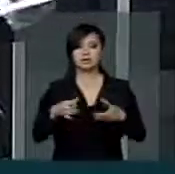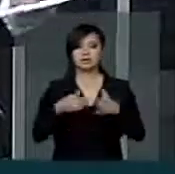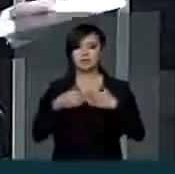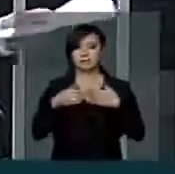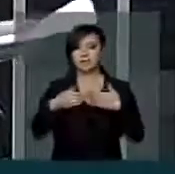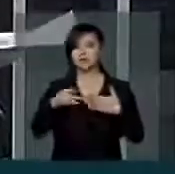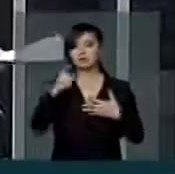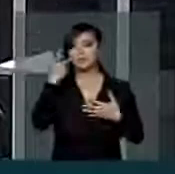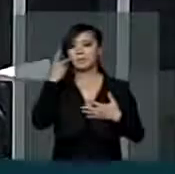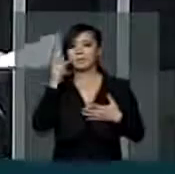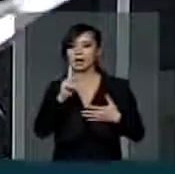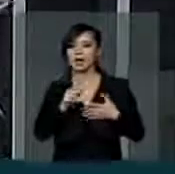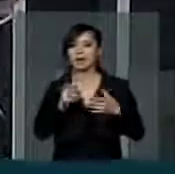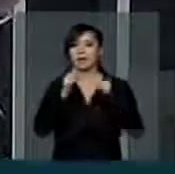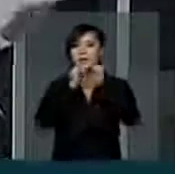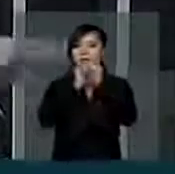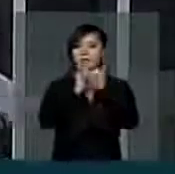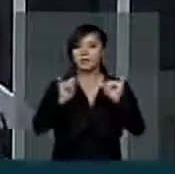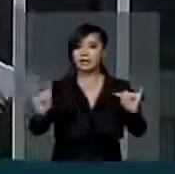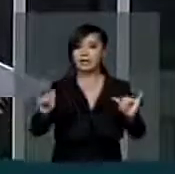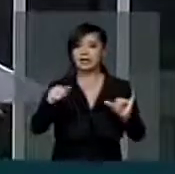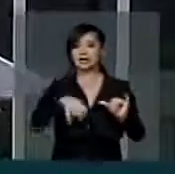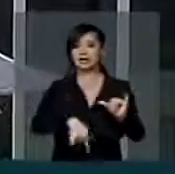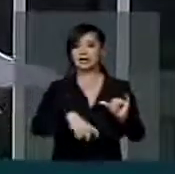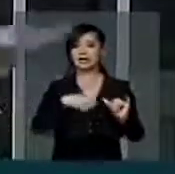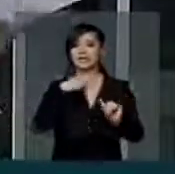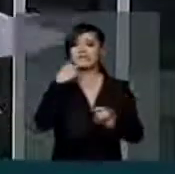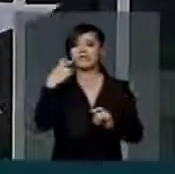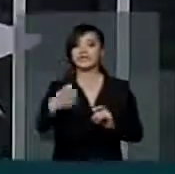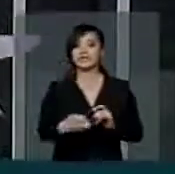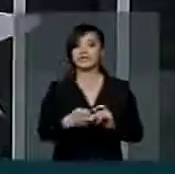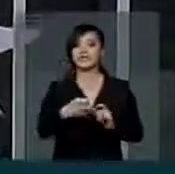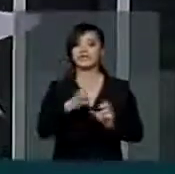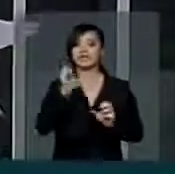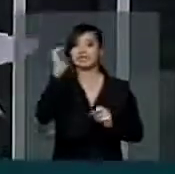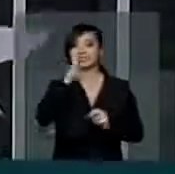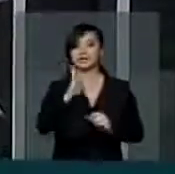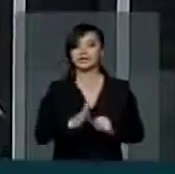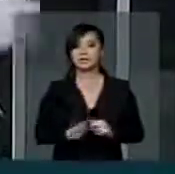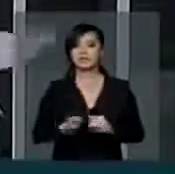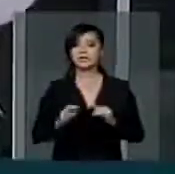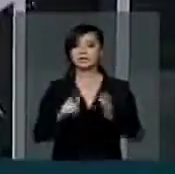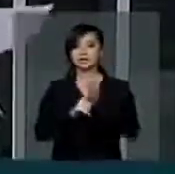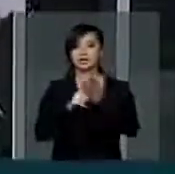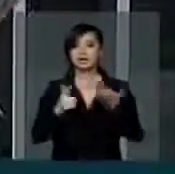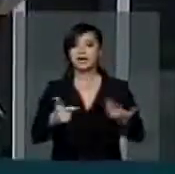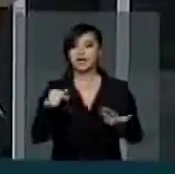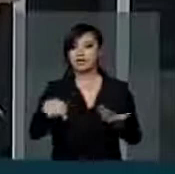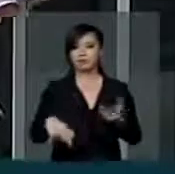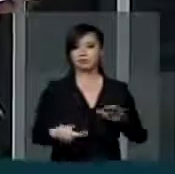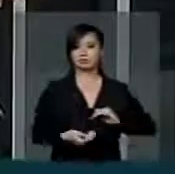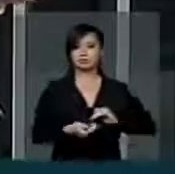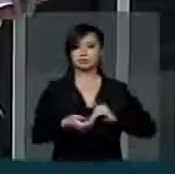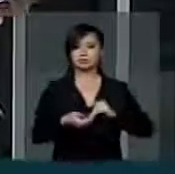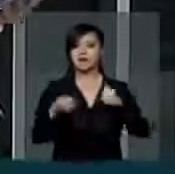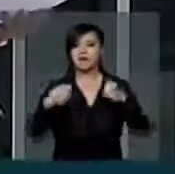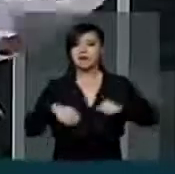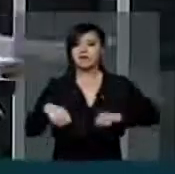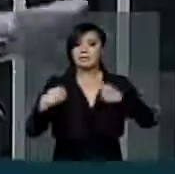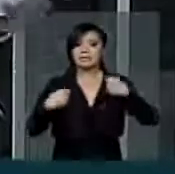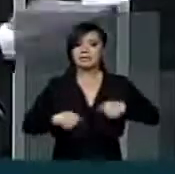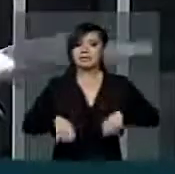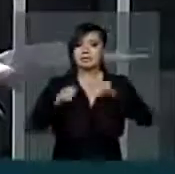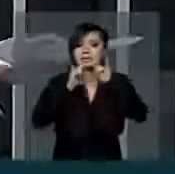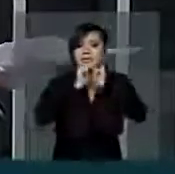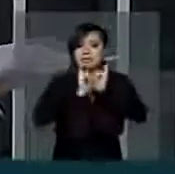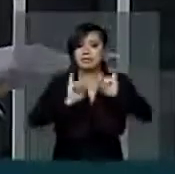casa, principalmente na Voz do Brasil, e fazer um apelo aos senhores deputados. Me ajude a orientar. Eu, sinceramente, preciso da orientação de Vossa